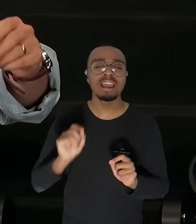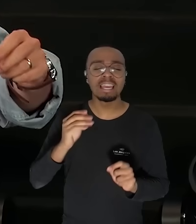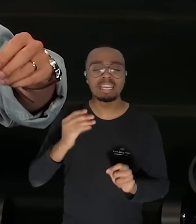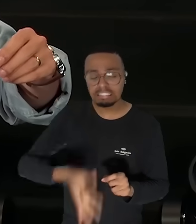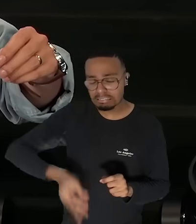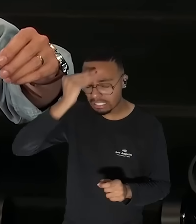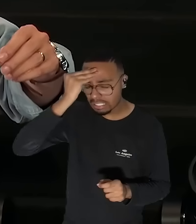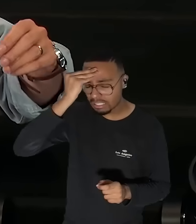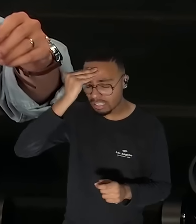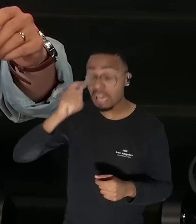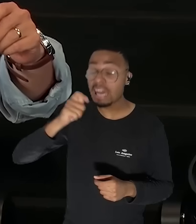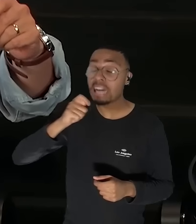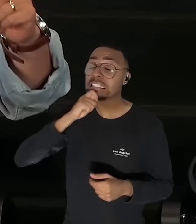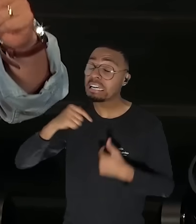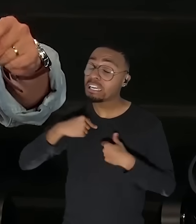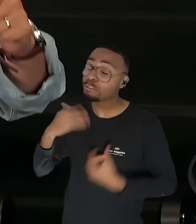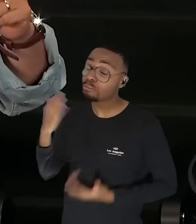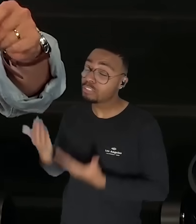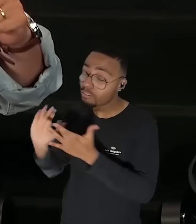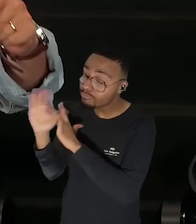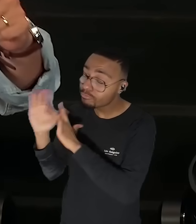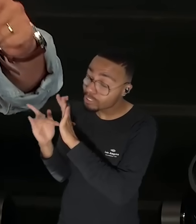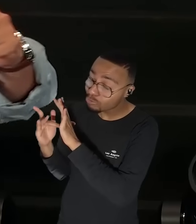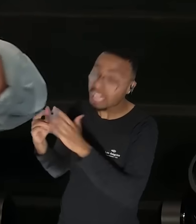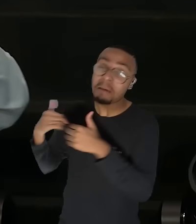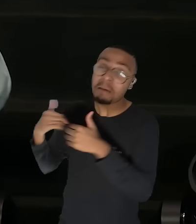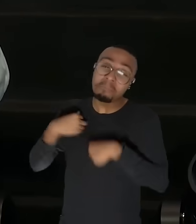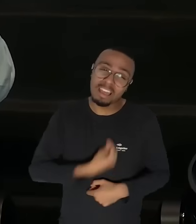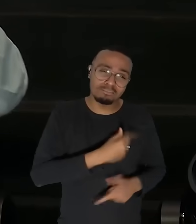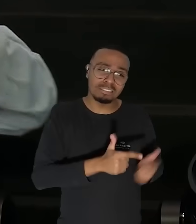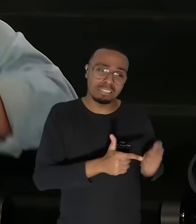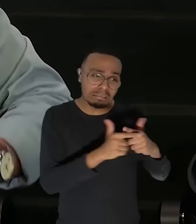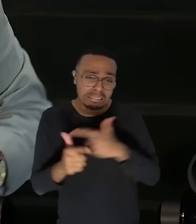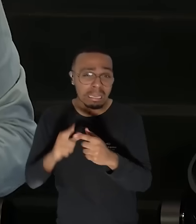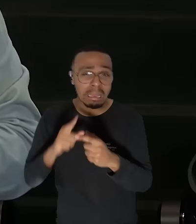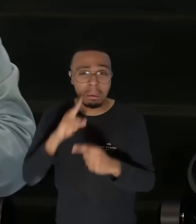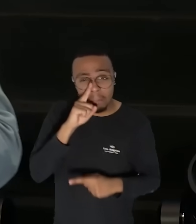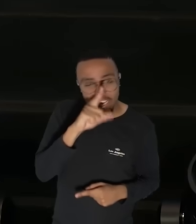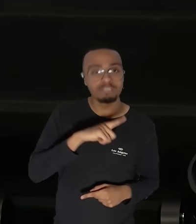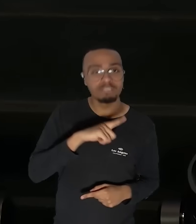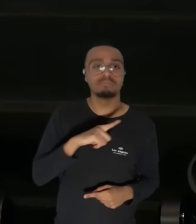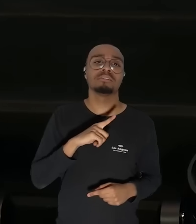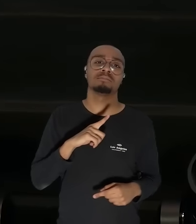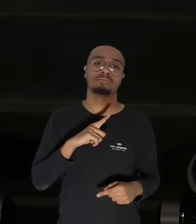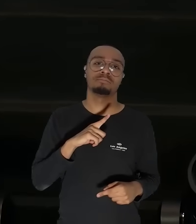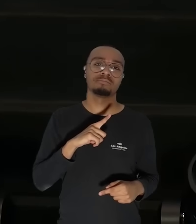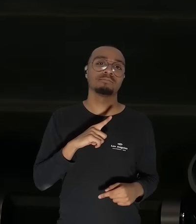significa que a vida não vai te apresentar perigos.